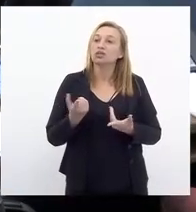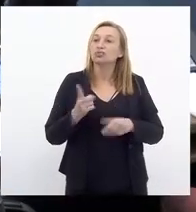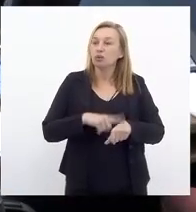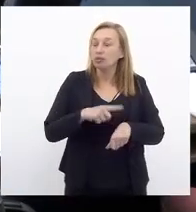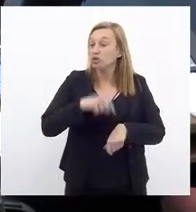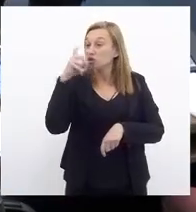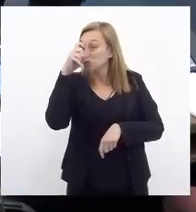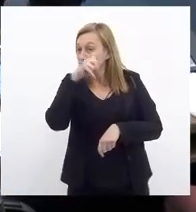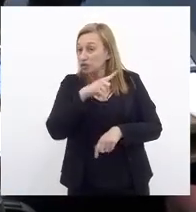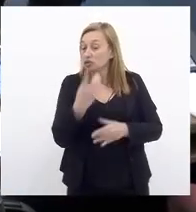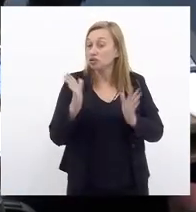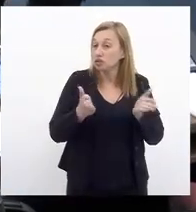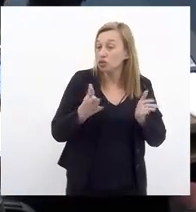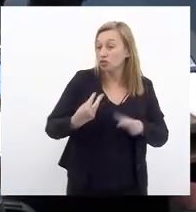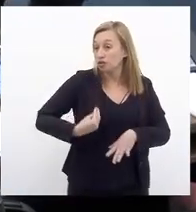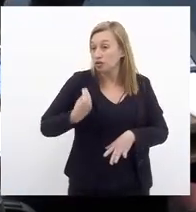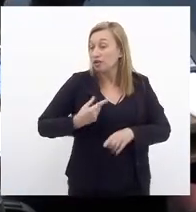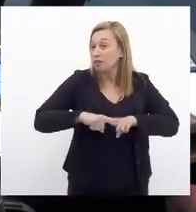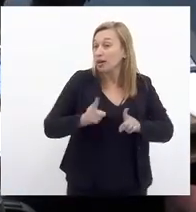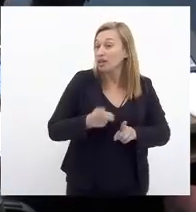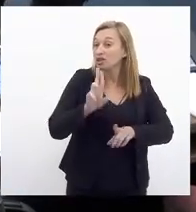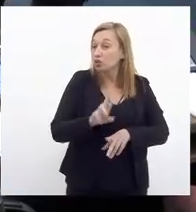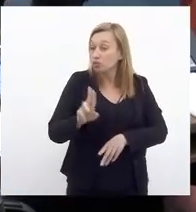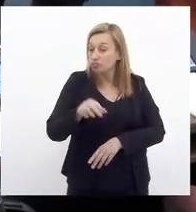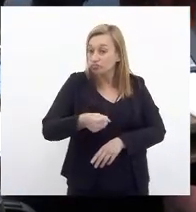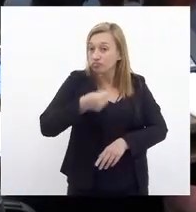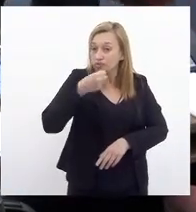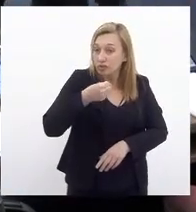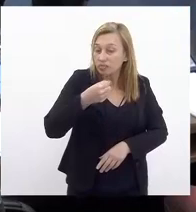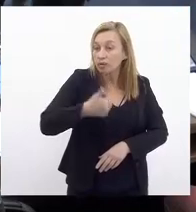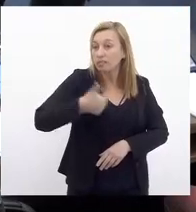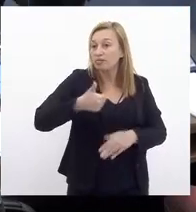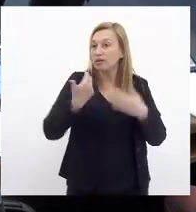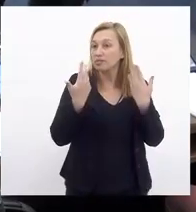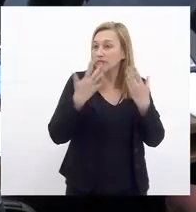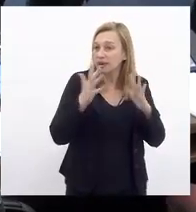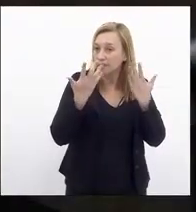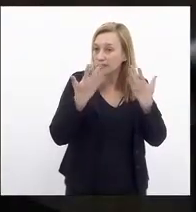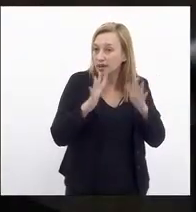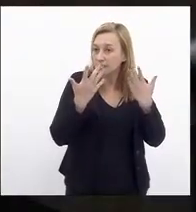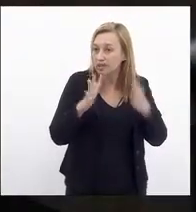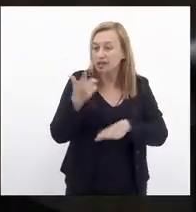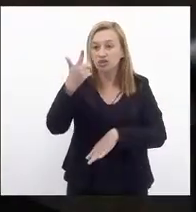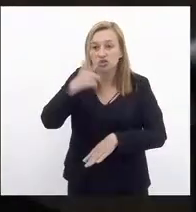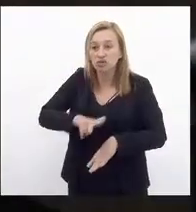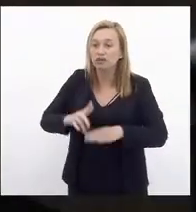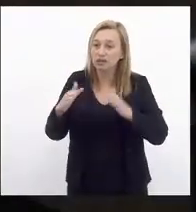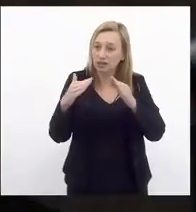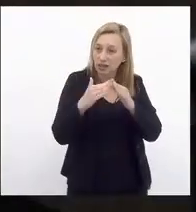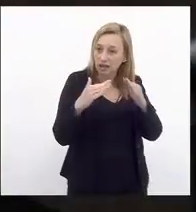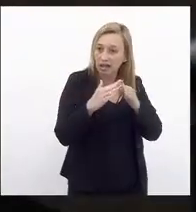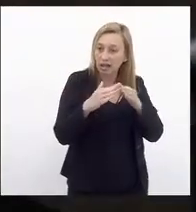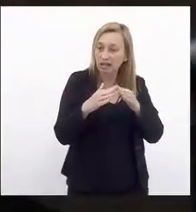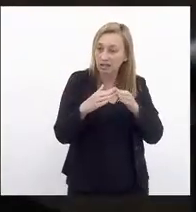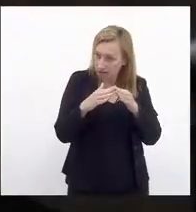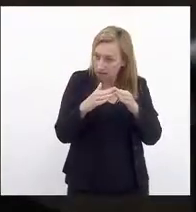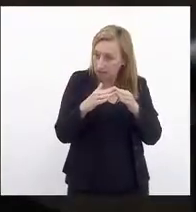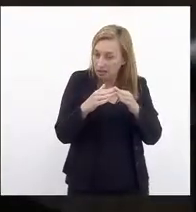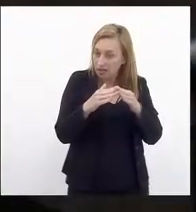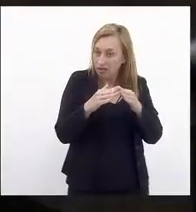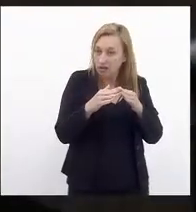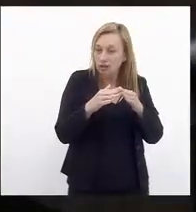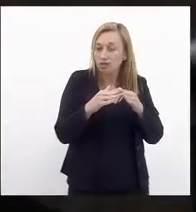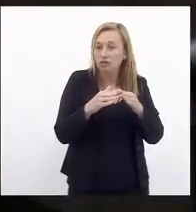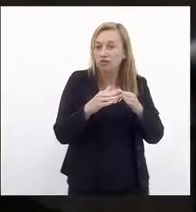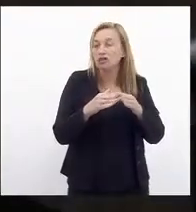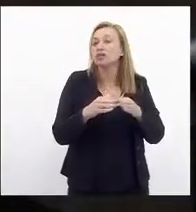nós nos encontramos hoje mas eu uso o microfone nessa tarde primeiro para parabenizar mais uma vez essa casa sobre a condição sobre